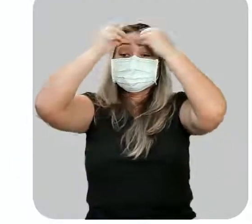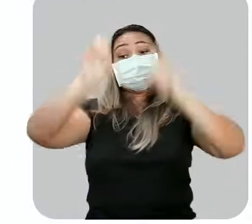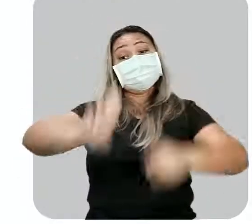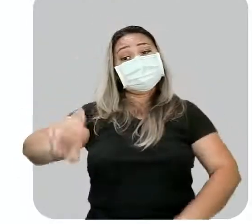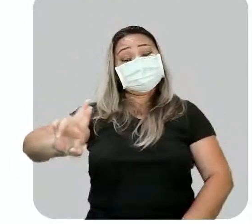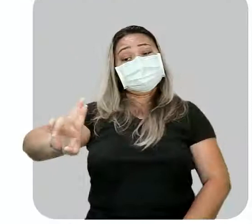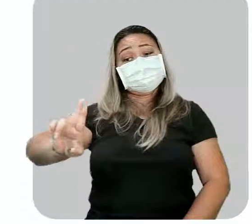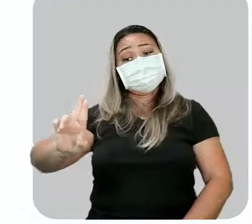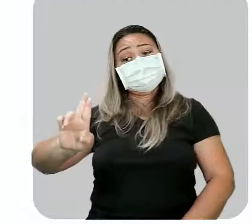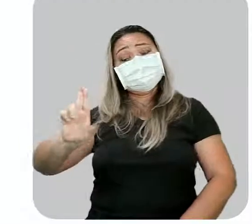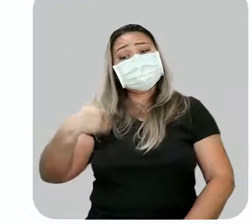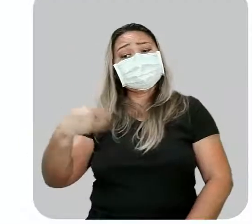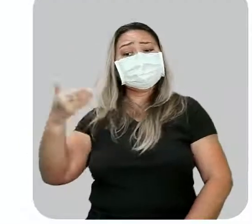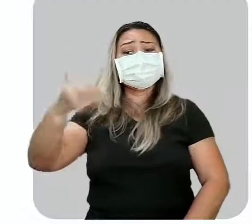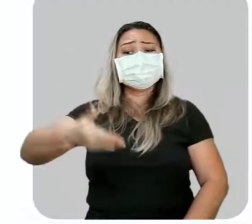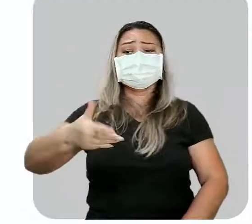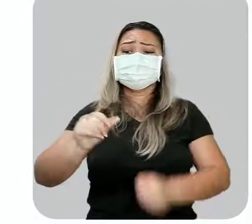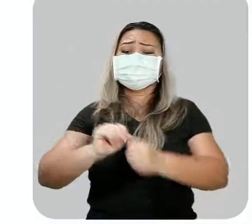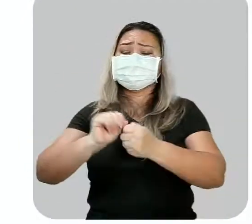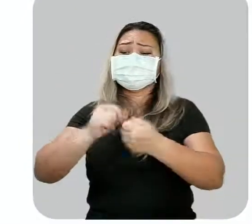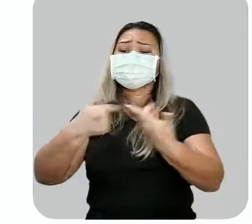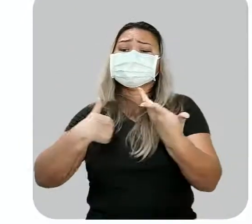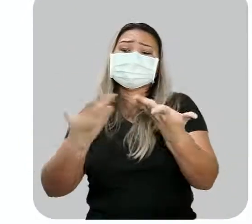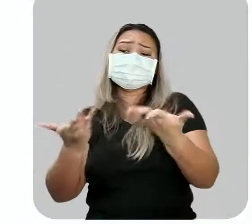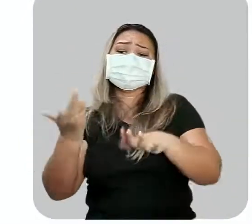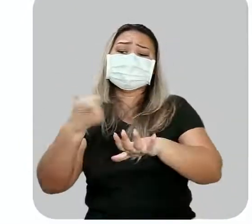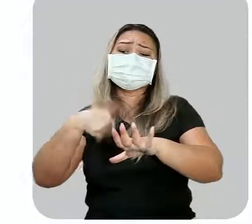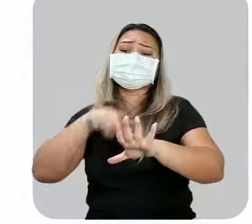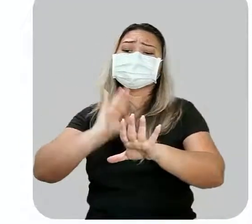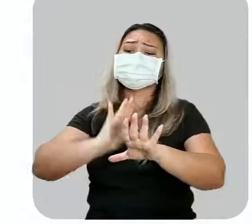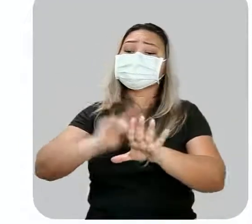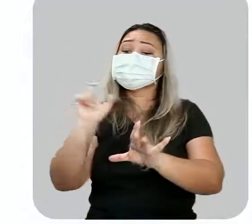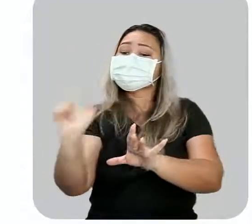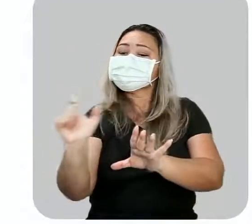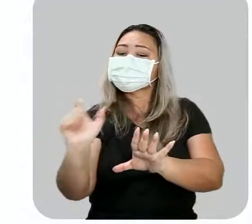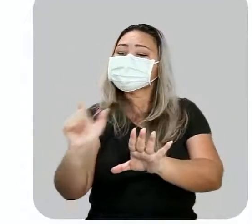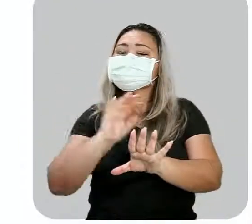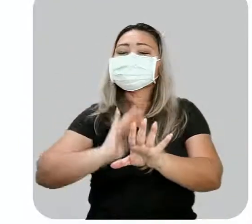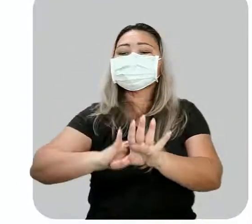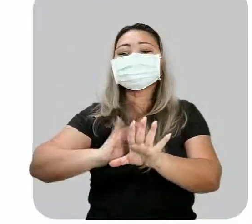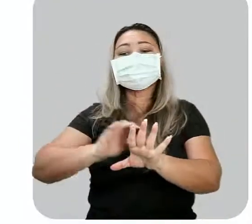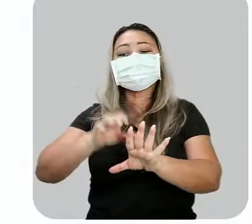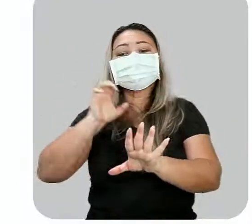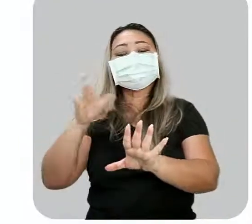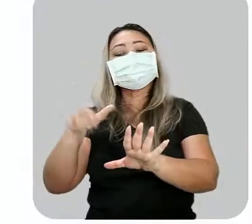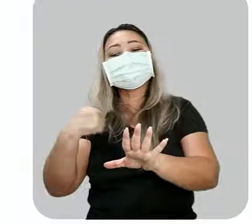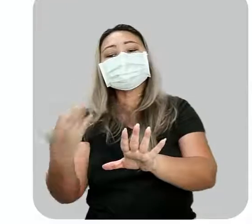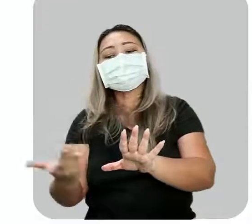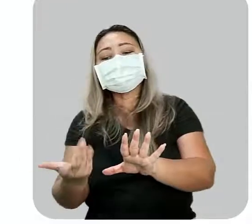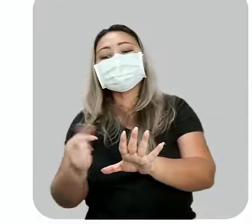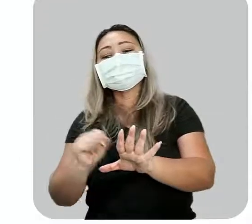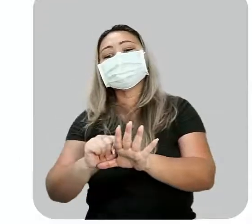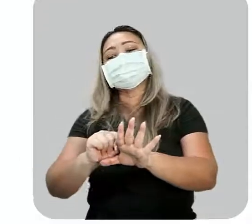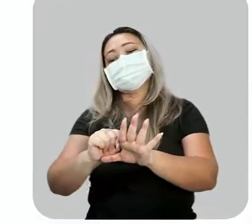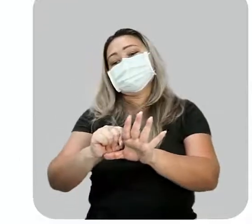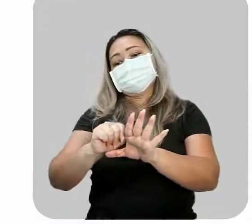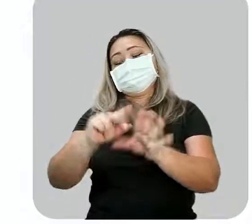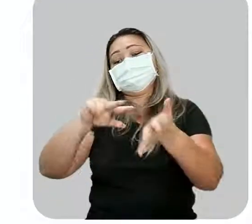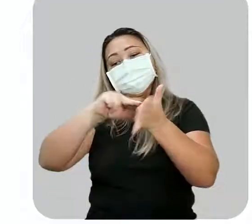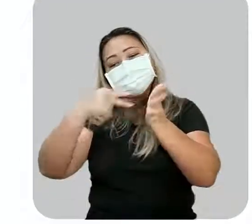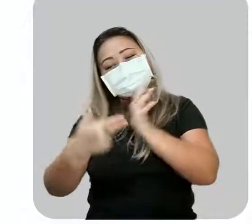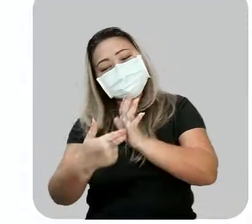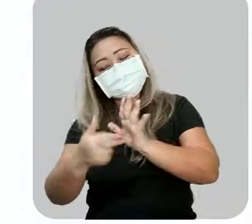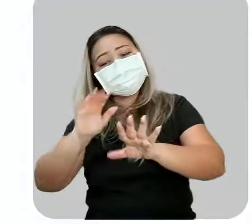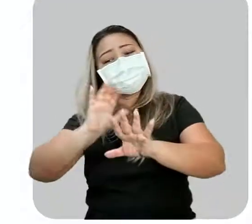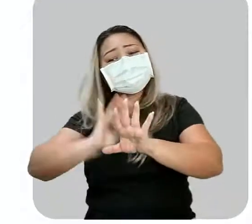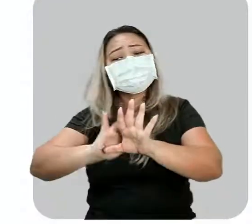vai usar o sentido conotativo das palavras, né, o sentido